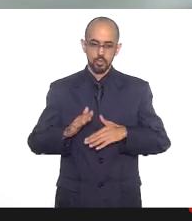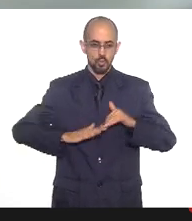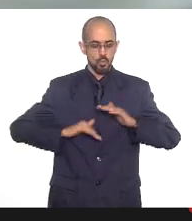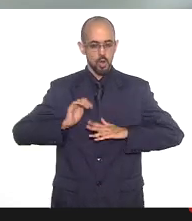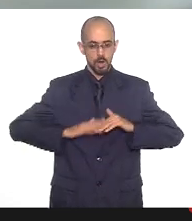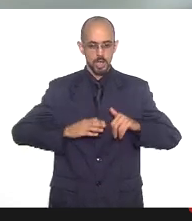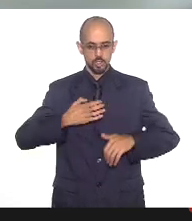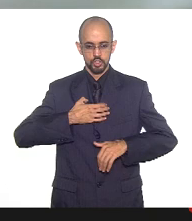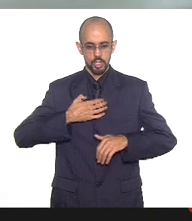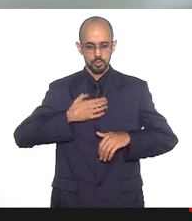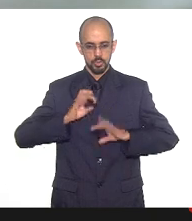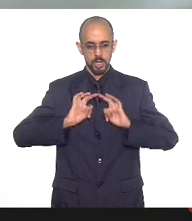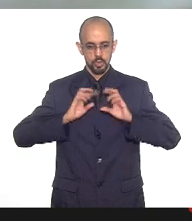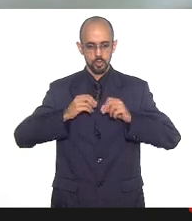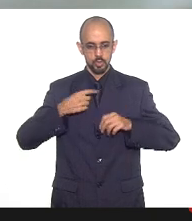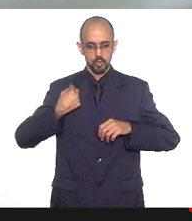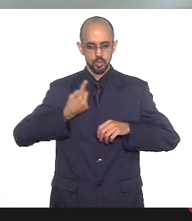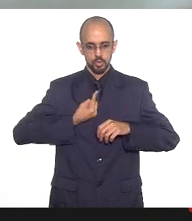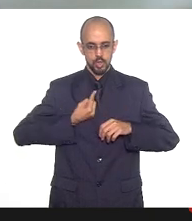todos nós, tem sido algo